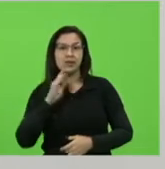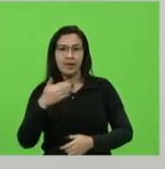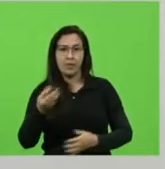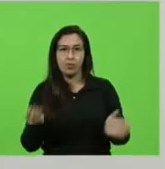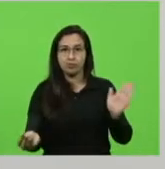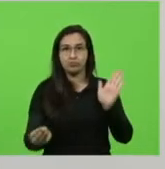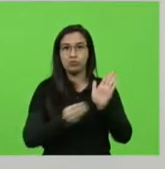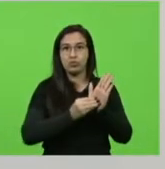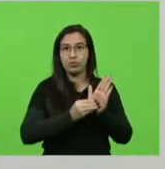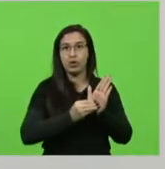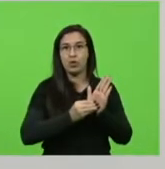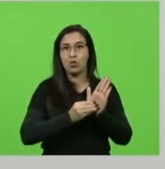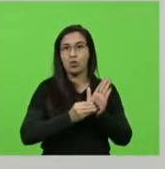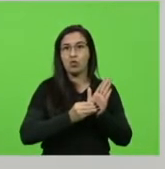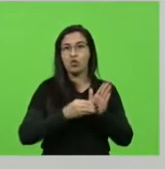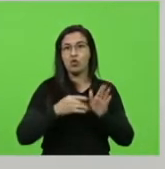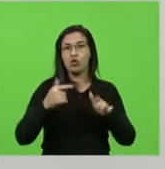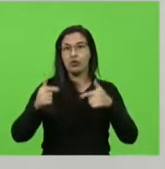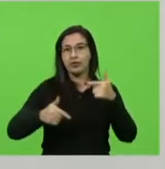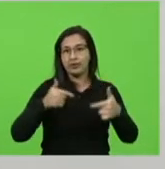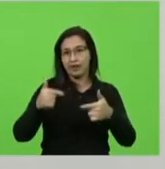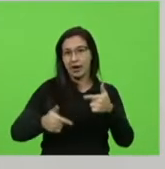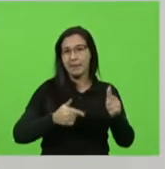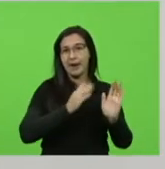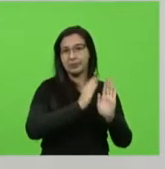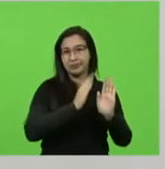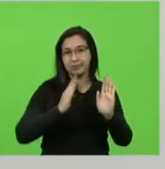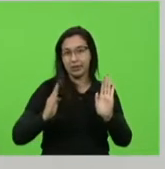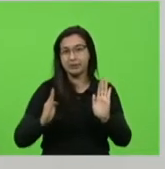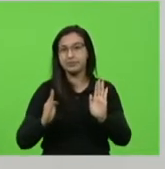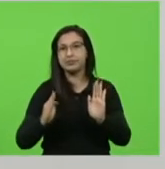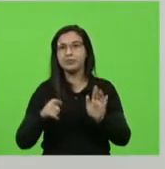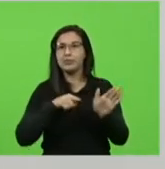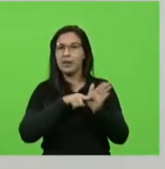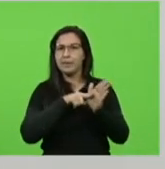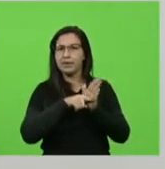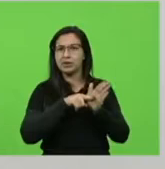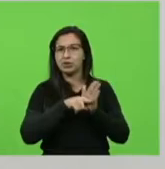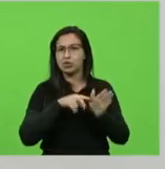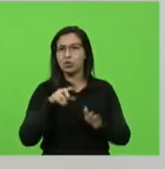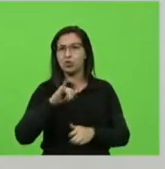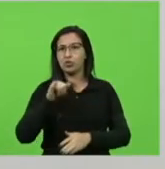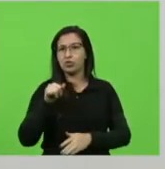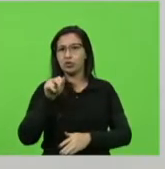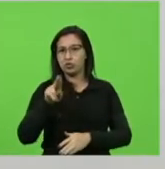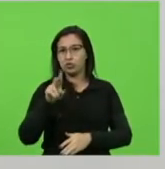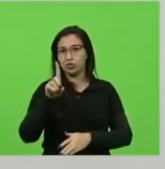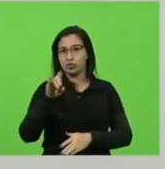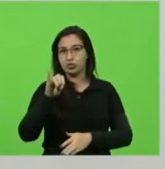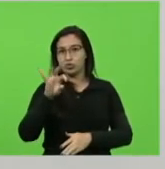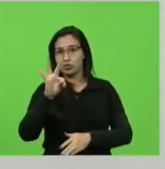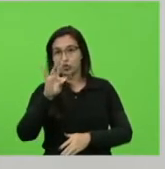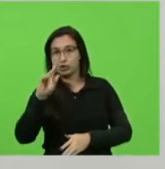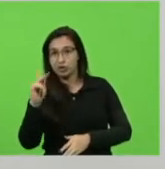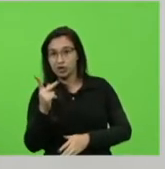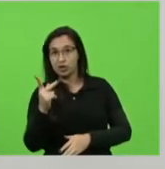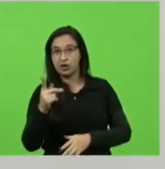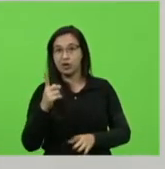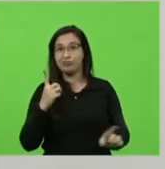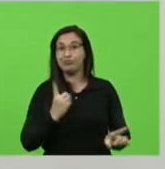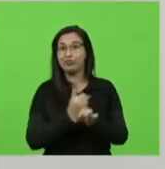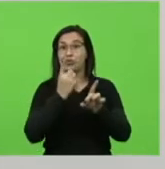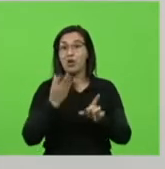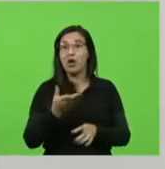acadêmico vastíssimo, pesquisadores como Judith Heisman descobriram que Alfred Kinsey